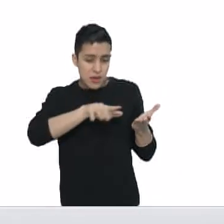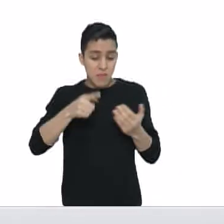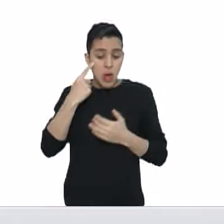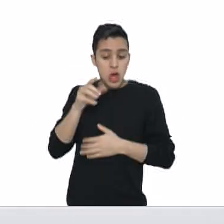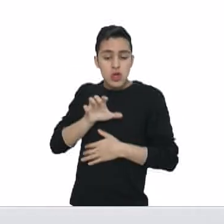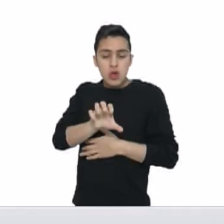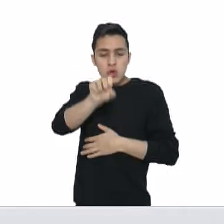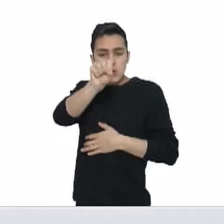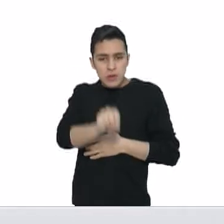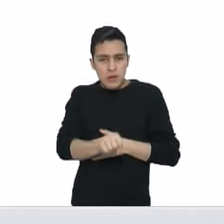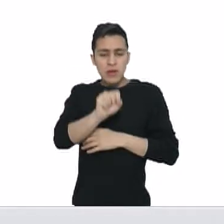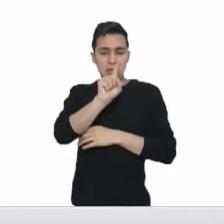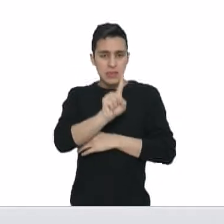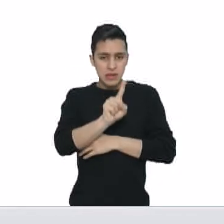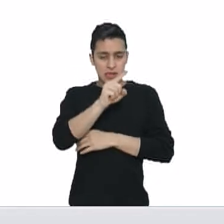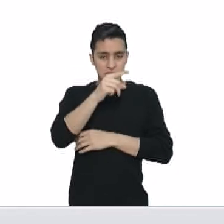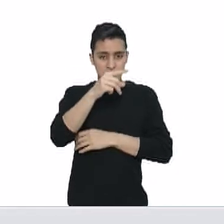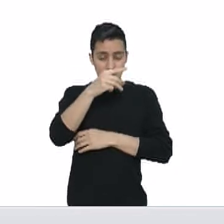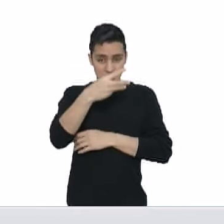tivemos